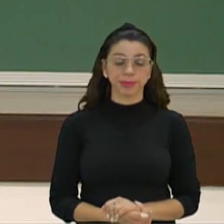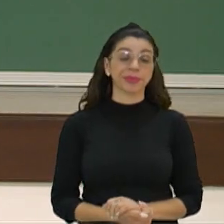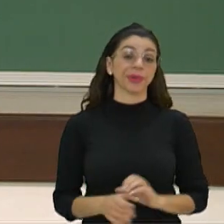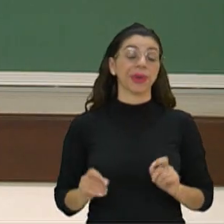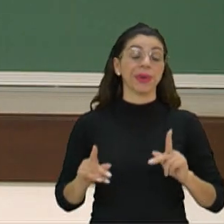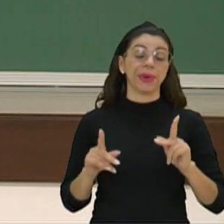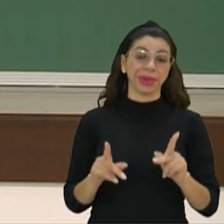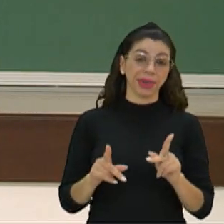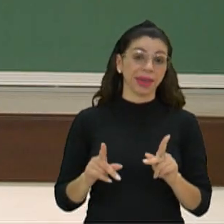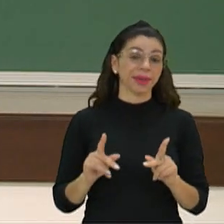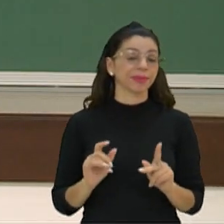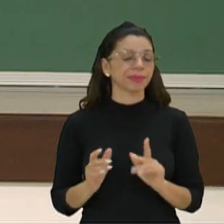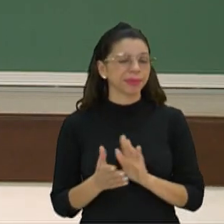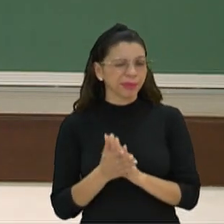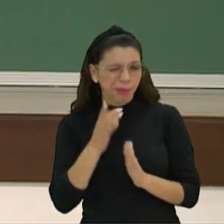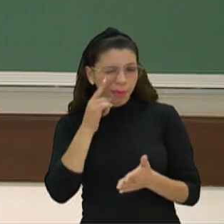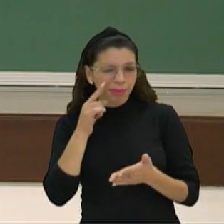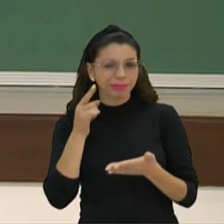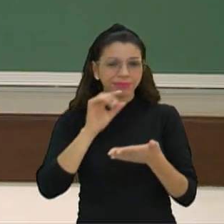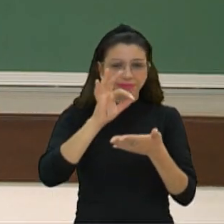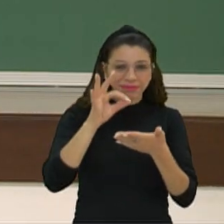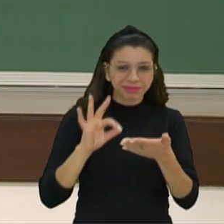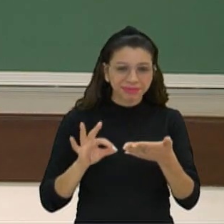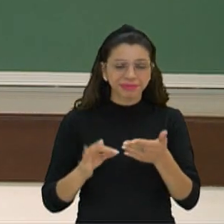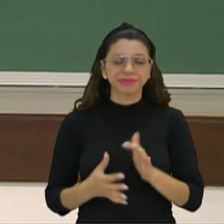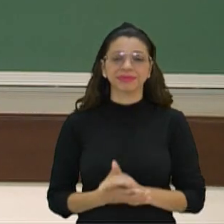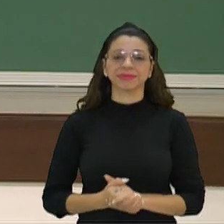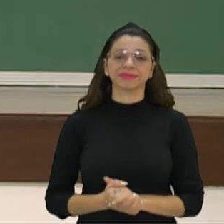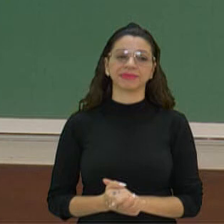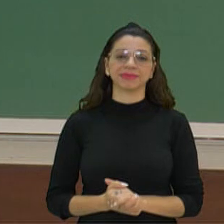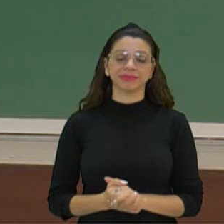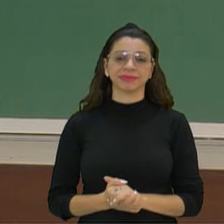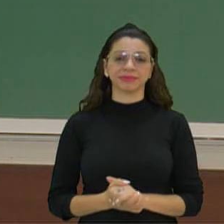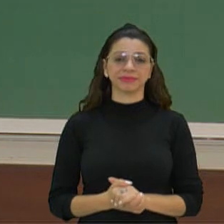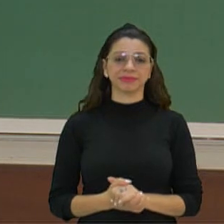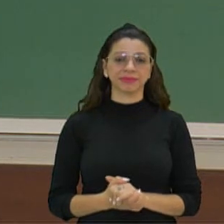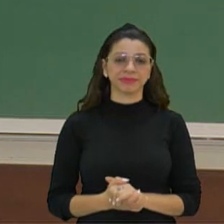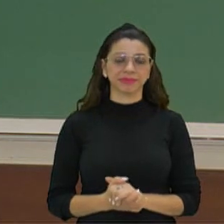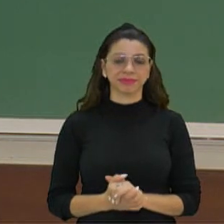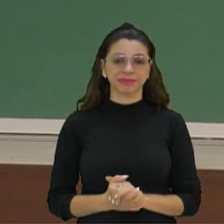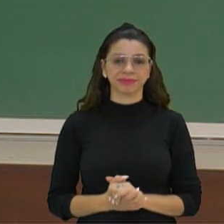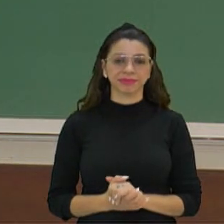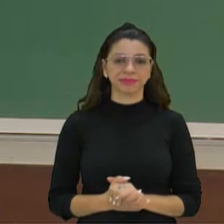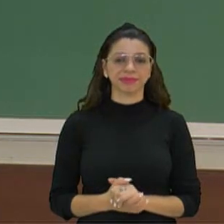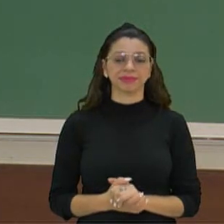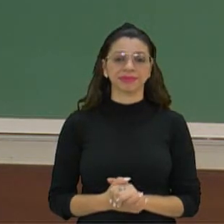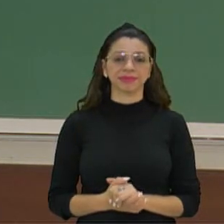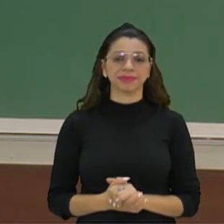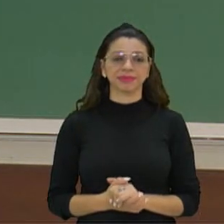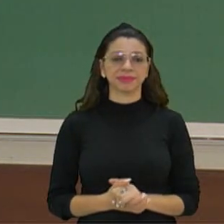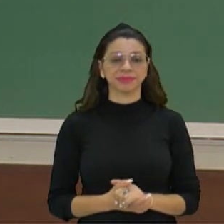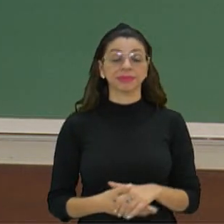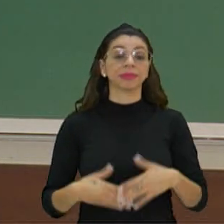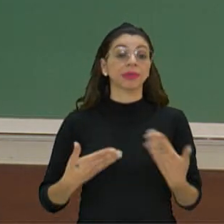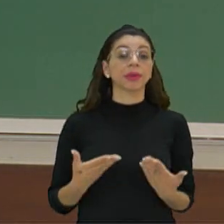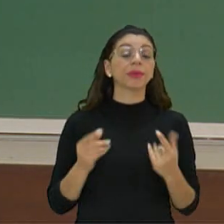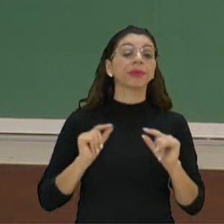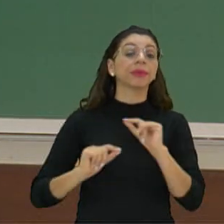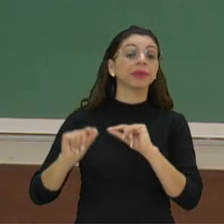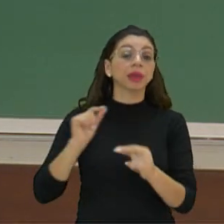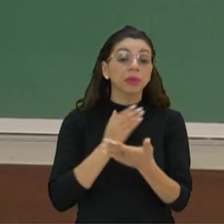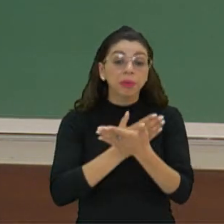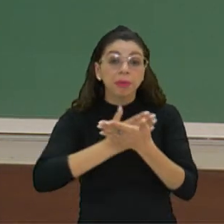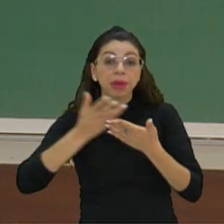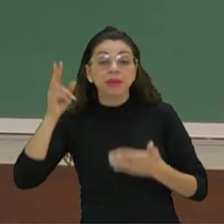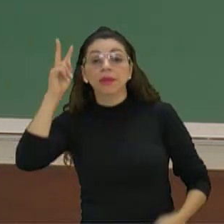Ok, let's check. Bora checar. Who does Petrópolis history begin with? A perguntinha número 1, com quem que começa a